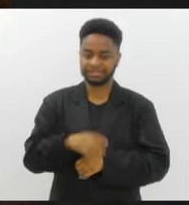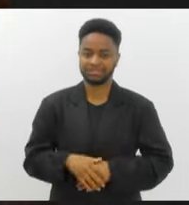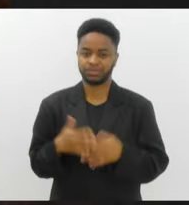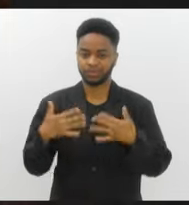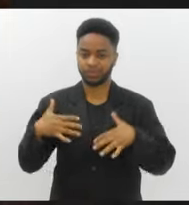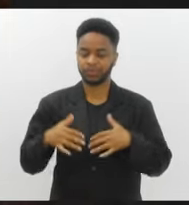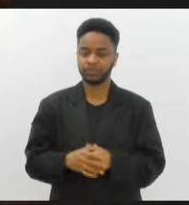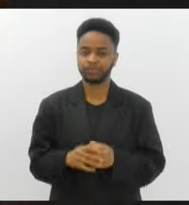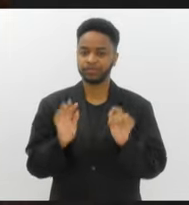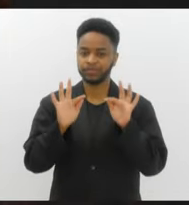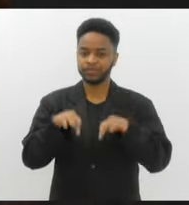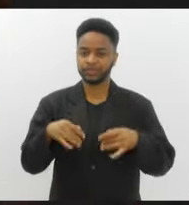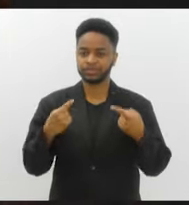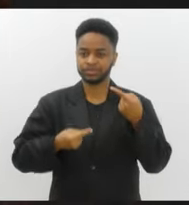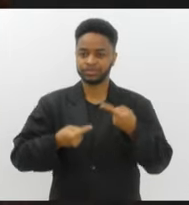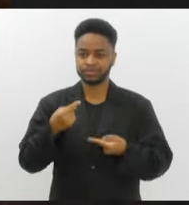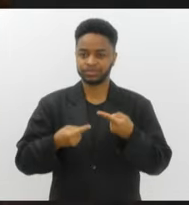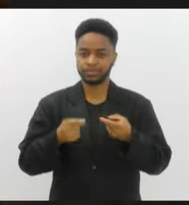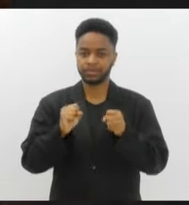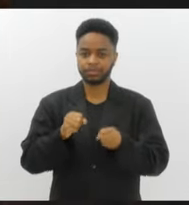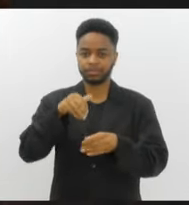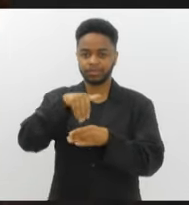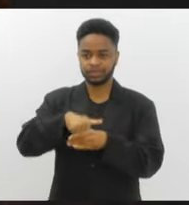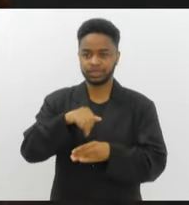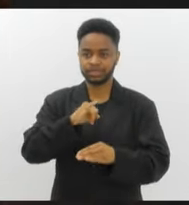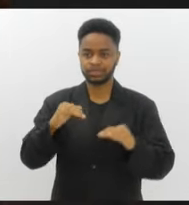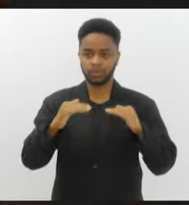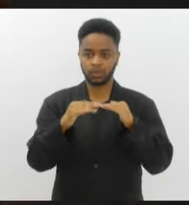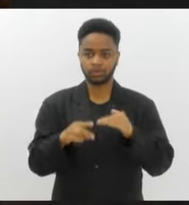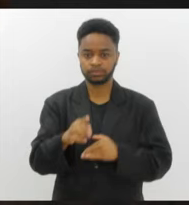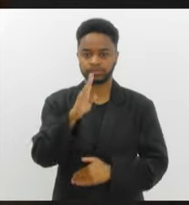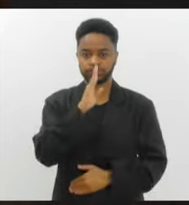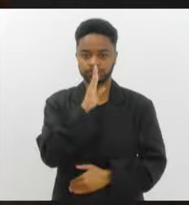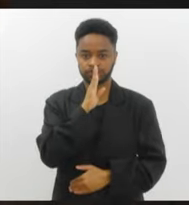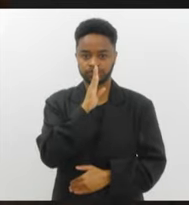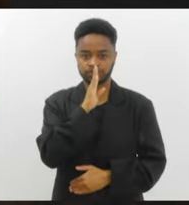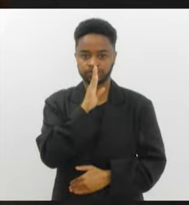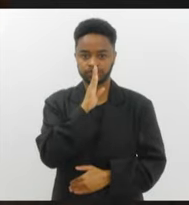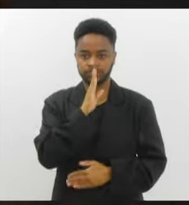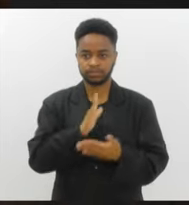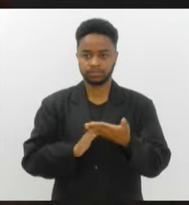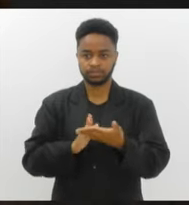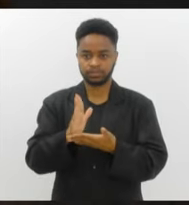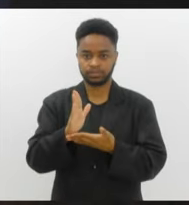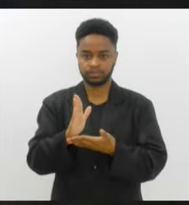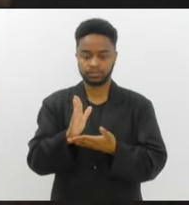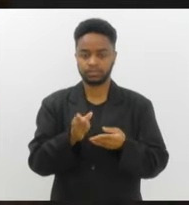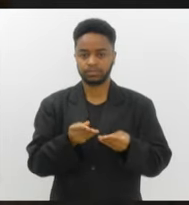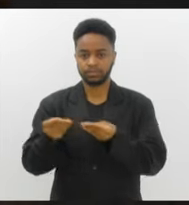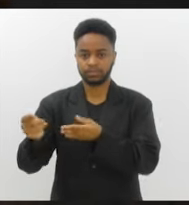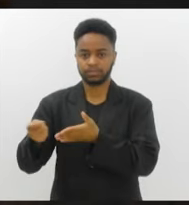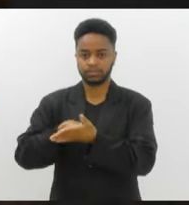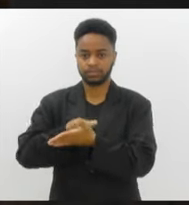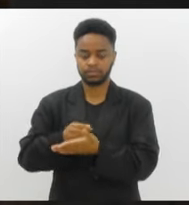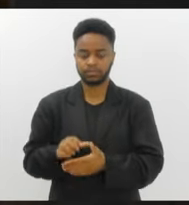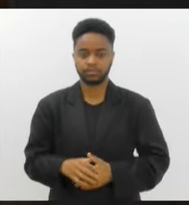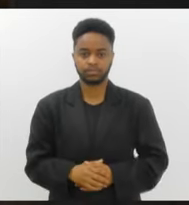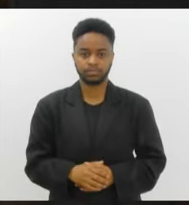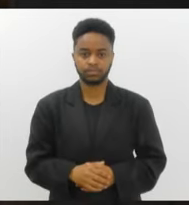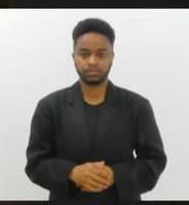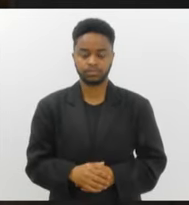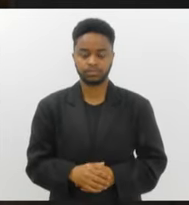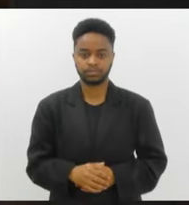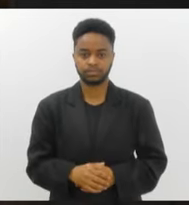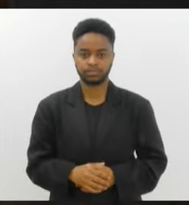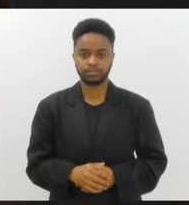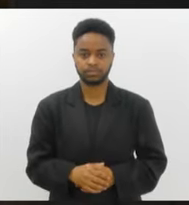Encerrada a discussão. Em votação, os senhores que aprovam permaneçam como estão. Aprovado, vai autógrafo.